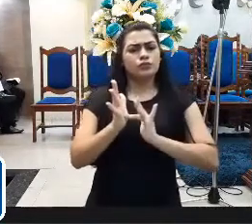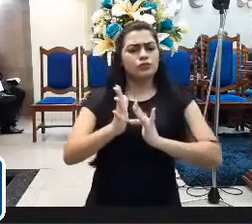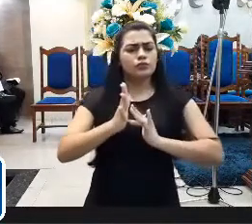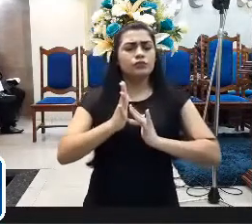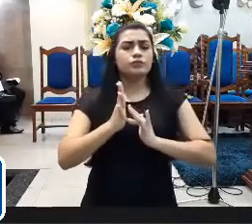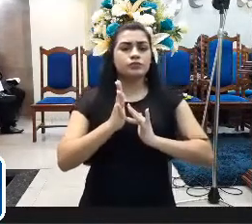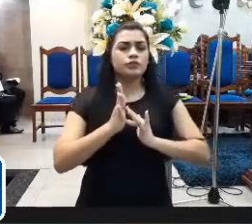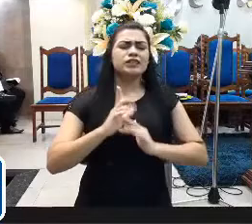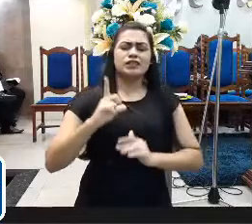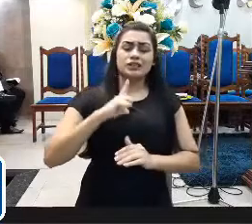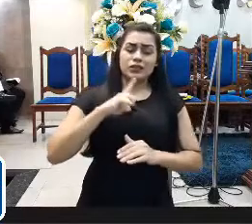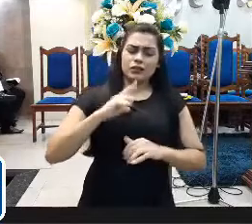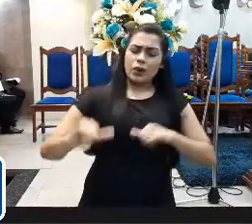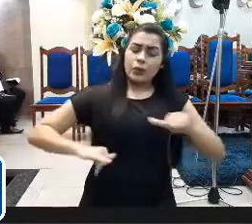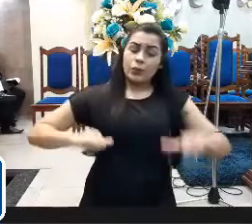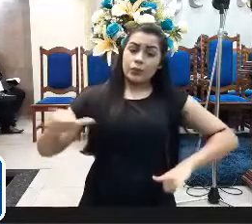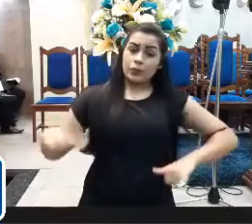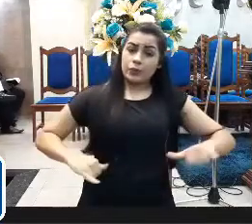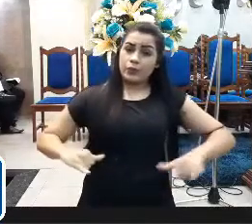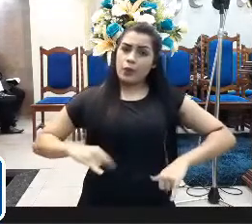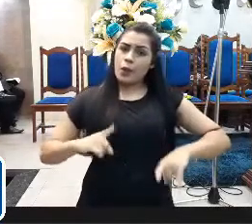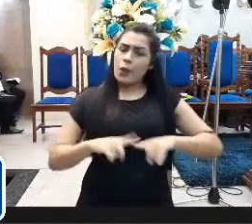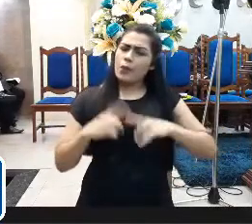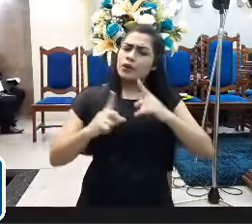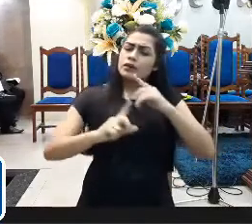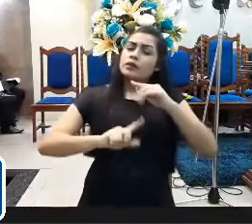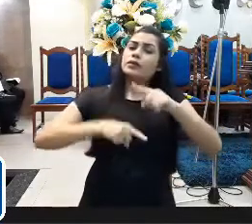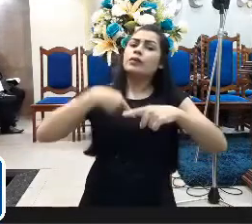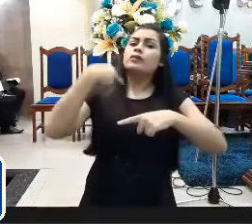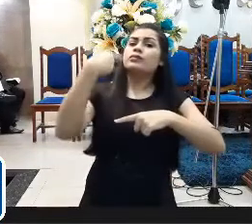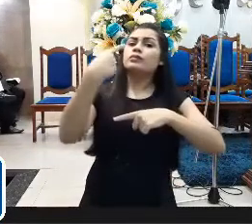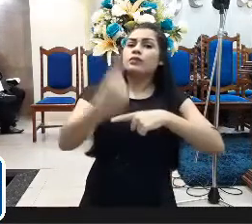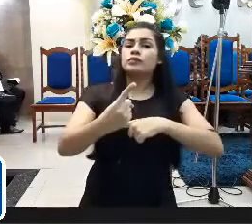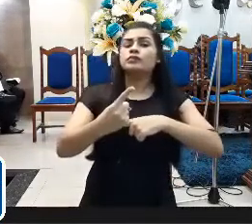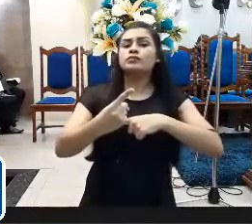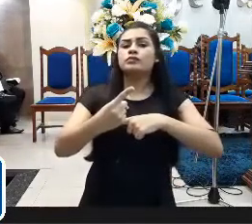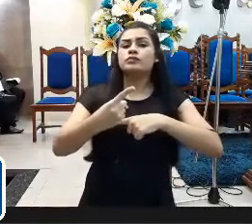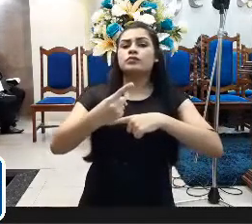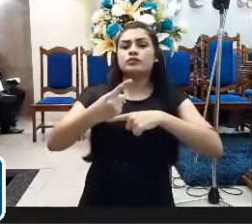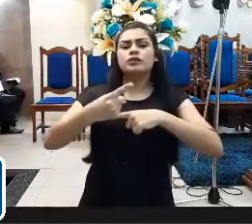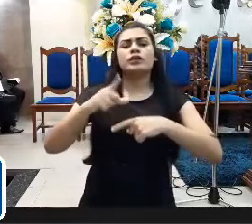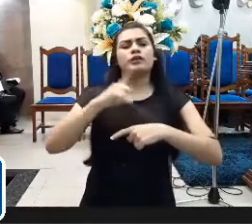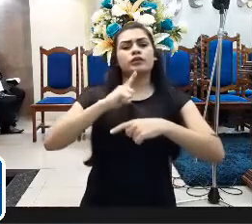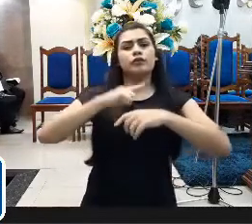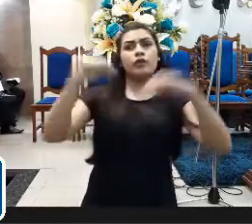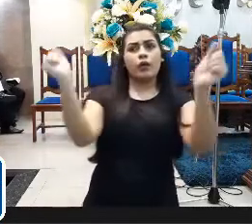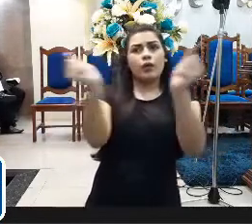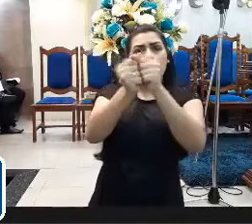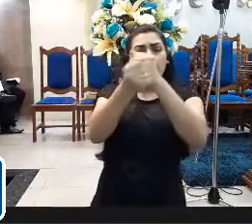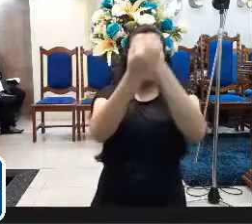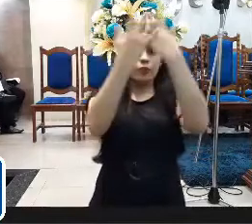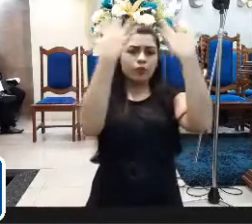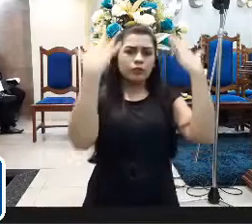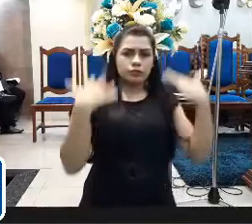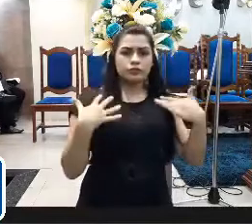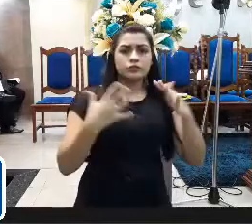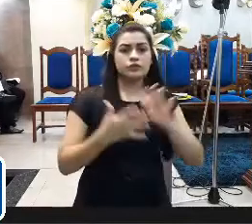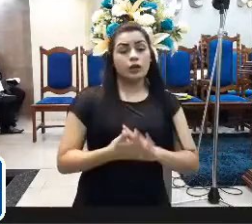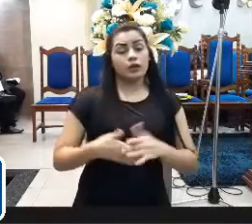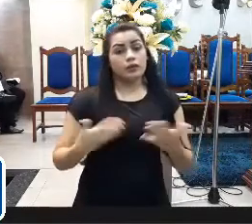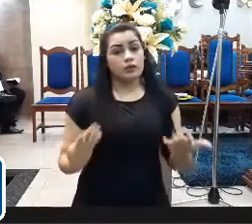mas depois chegou a glorificação. Então, é nesse sentido a mensagem de hoje, mostrar para cada um de